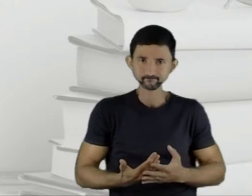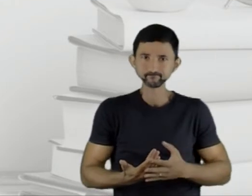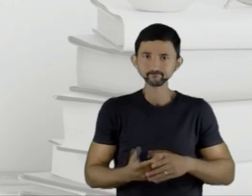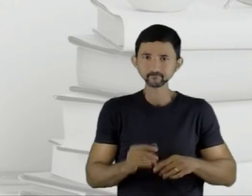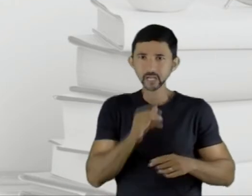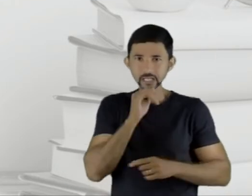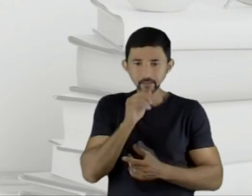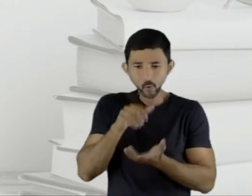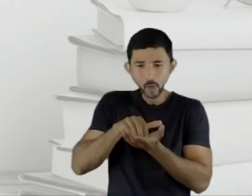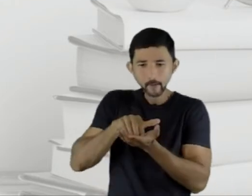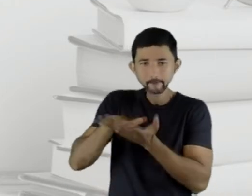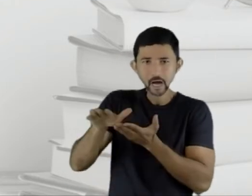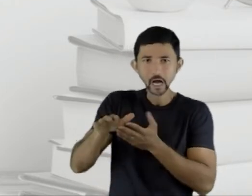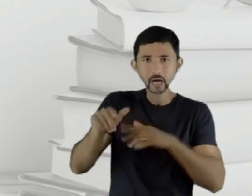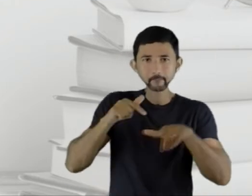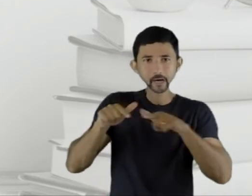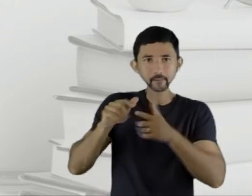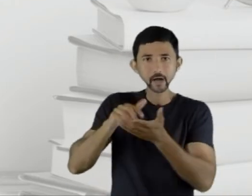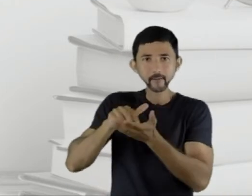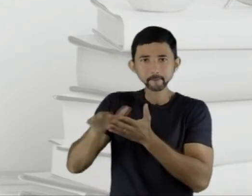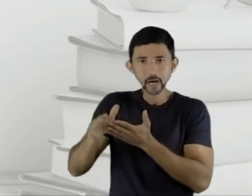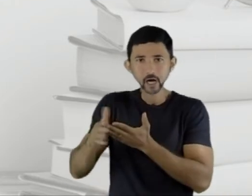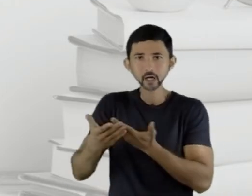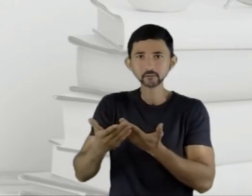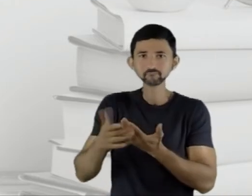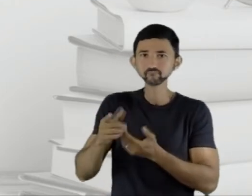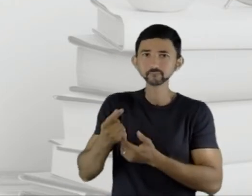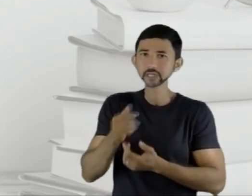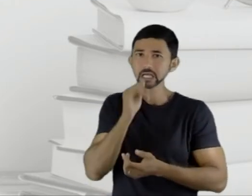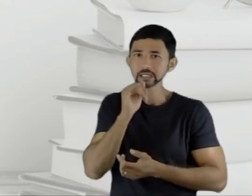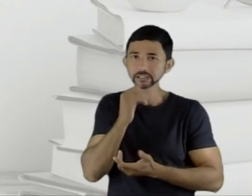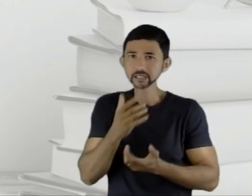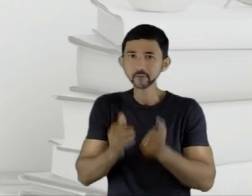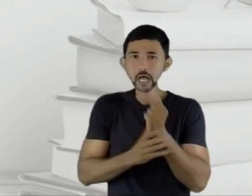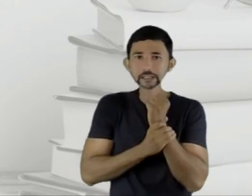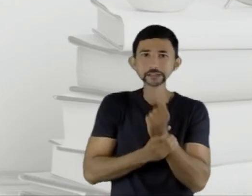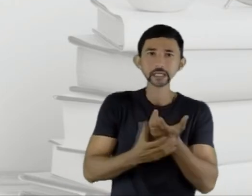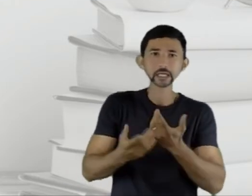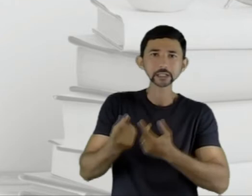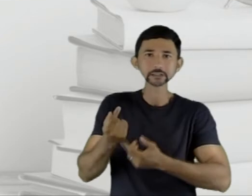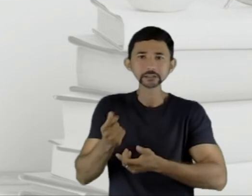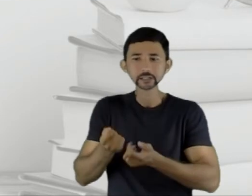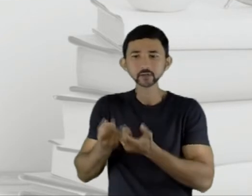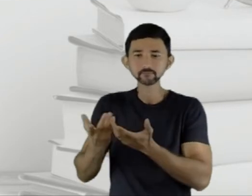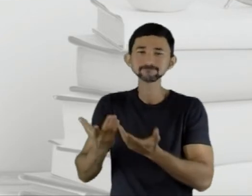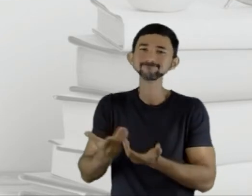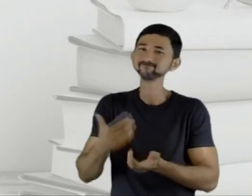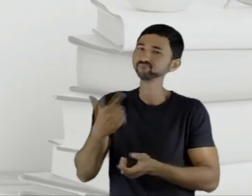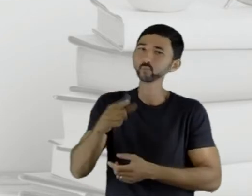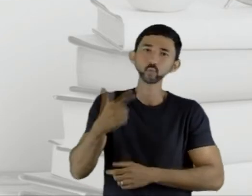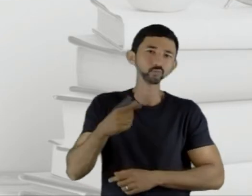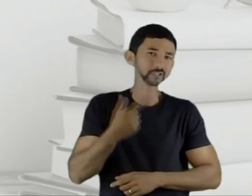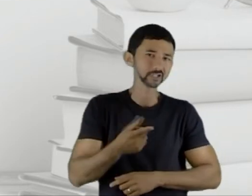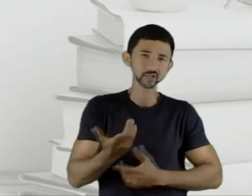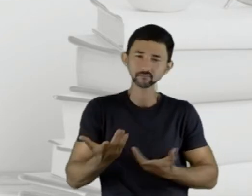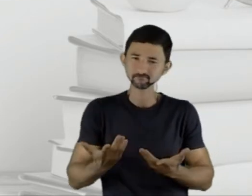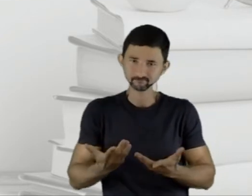eles eram demitidos, eles não tinham o chamado seguro-desemprego que pudessem fazer com que eles se